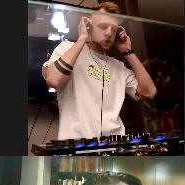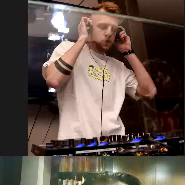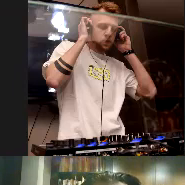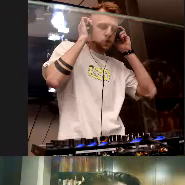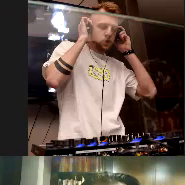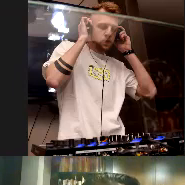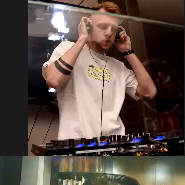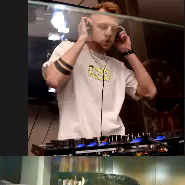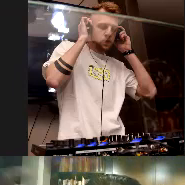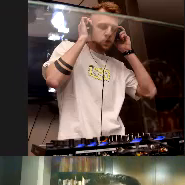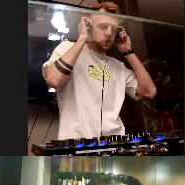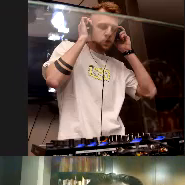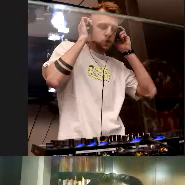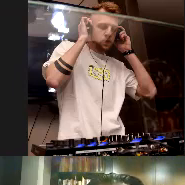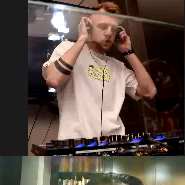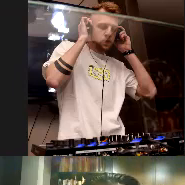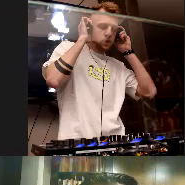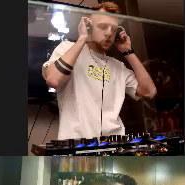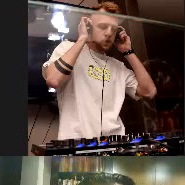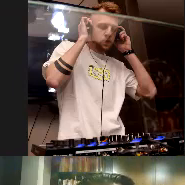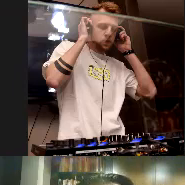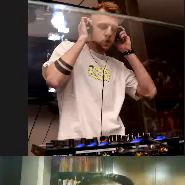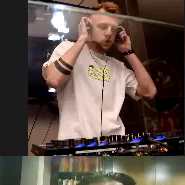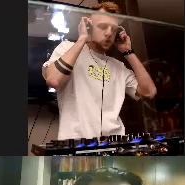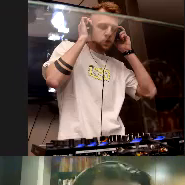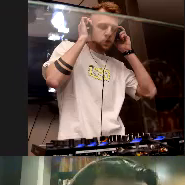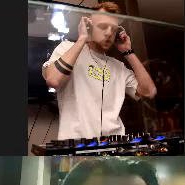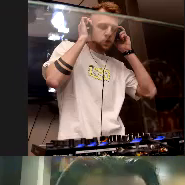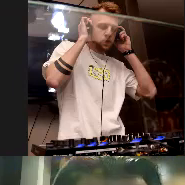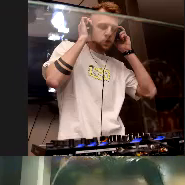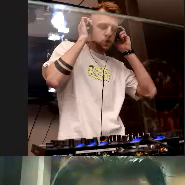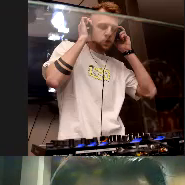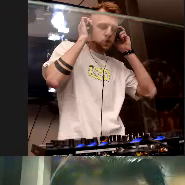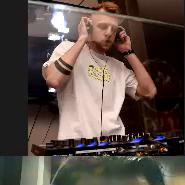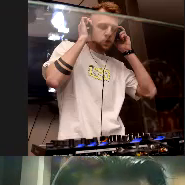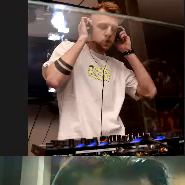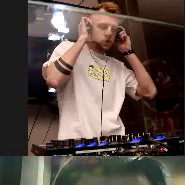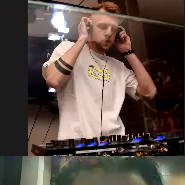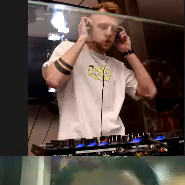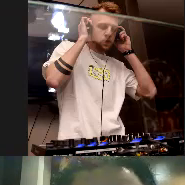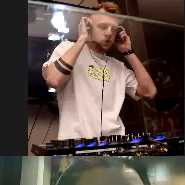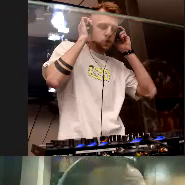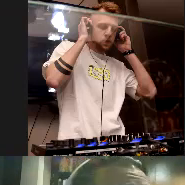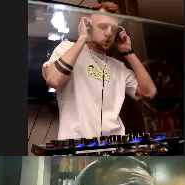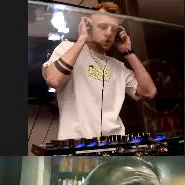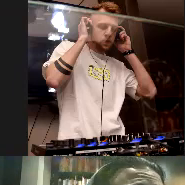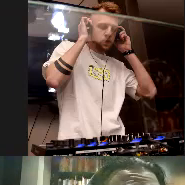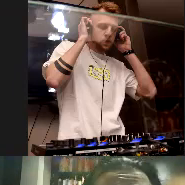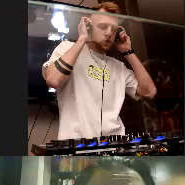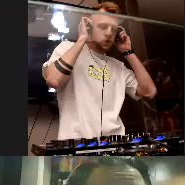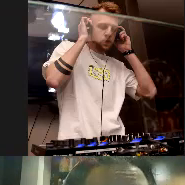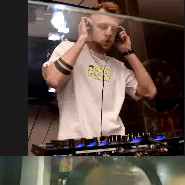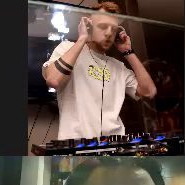dando condições para a coisa não entrar em colapso. Certo? Existem